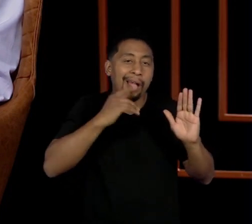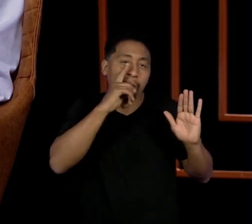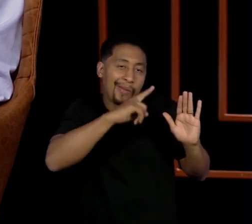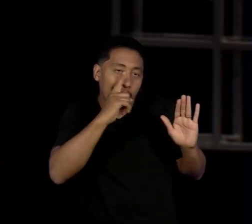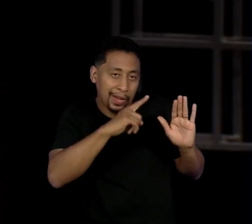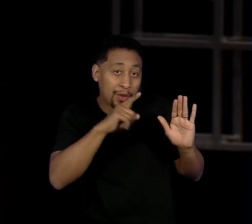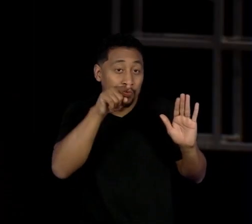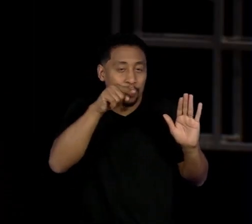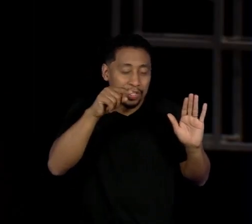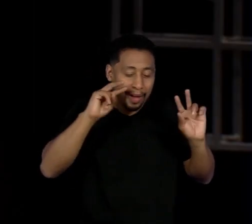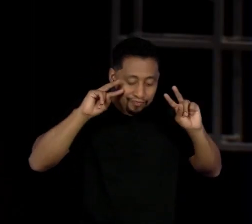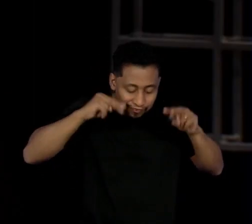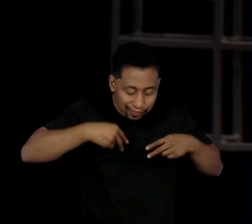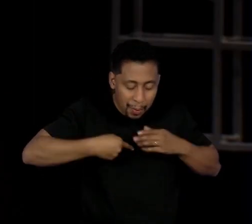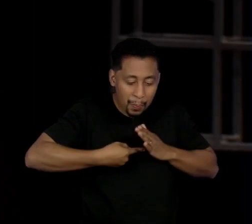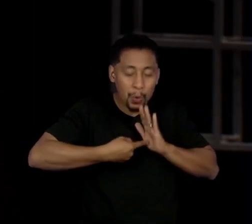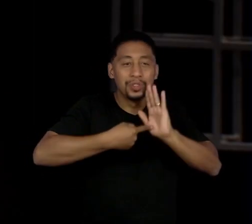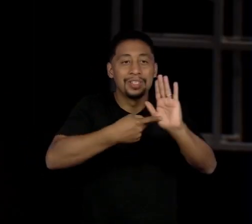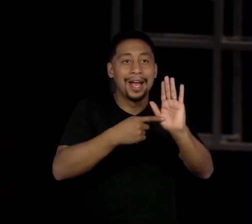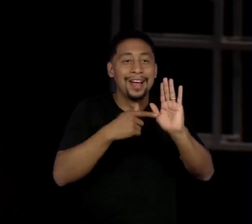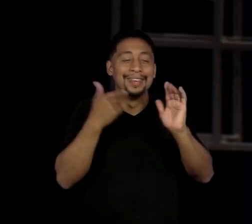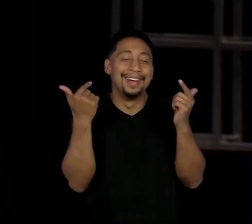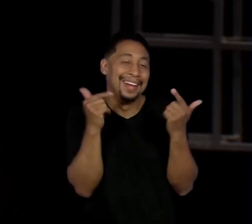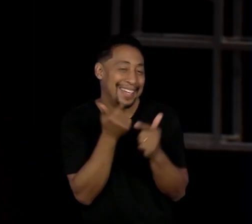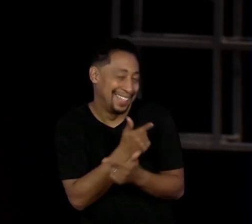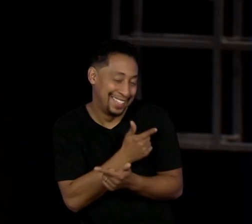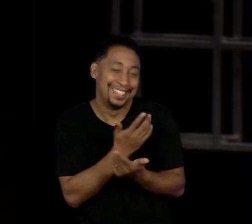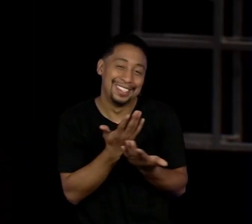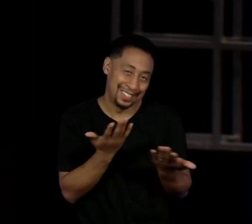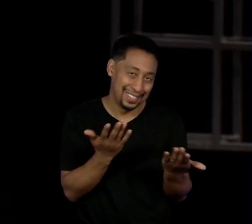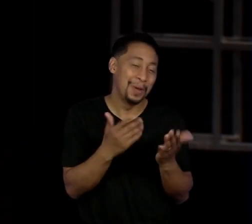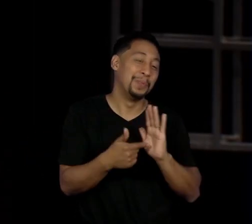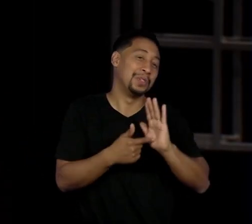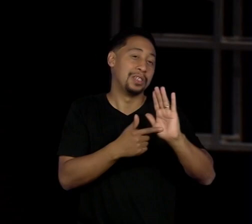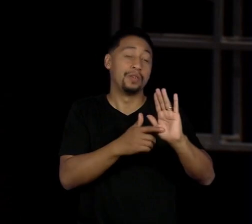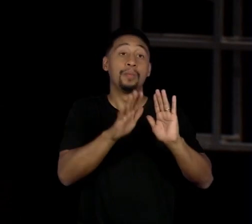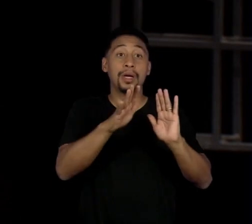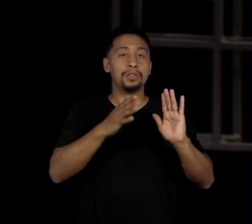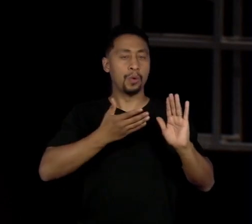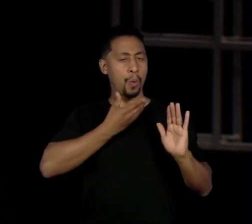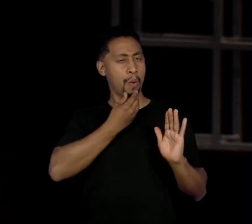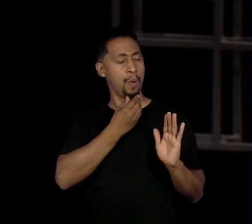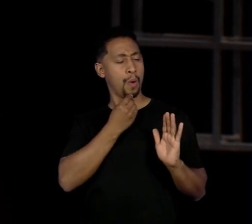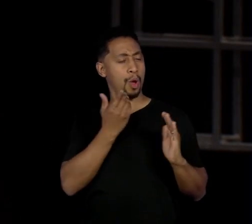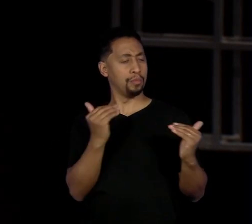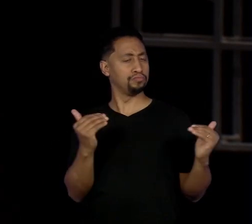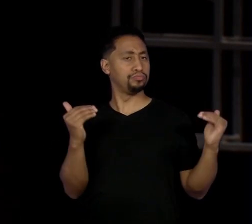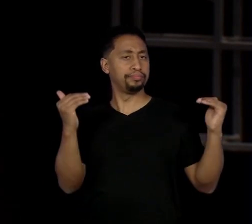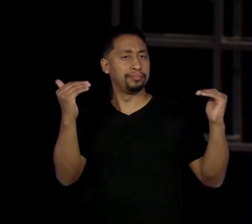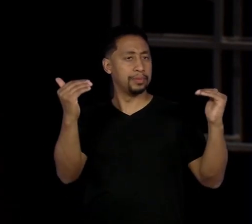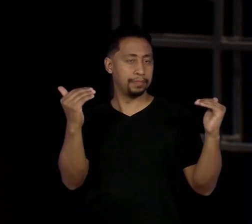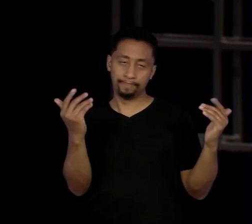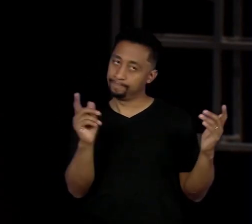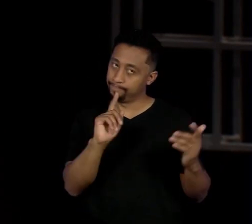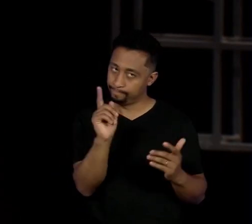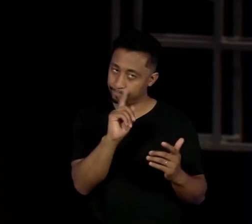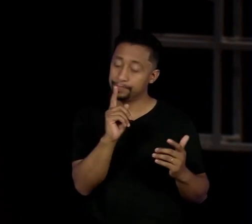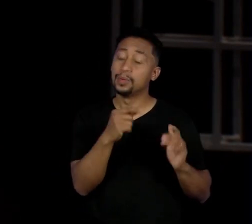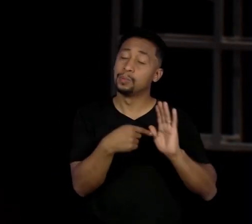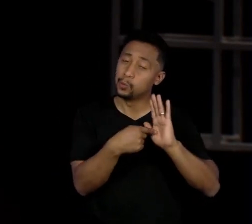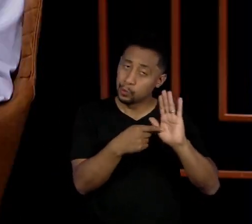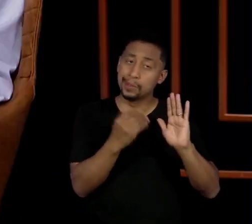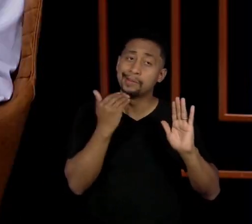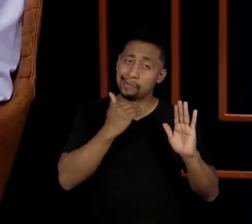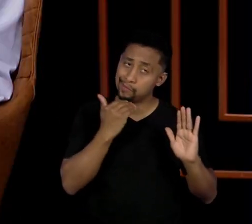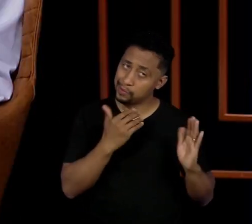mesmo, claro, em tom de comédia, mas desconstruindo um pouco desse homem vindo de uma sociedade patriarcal. Que não